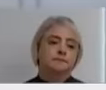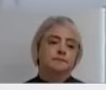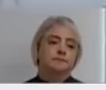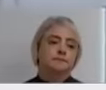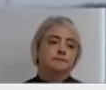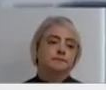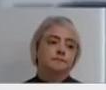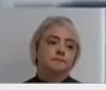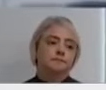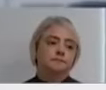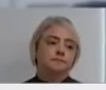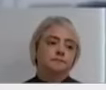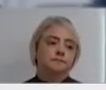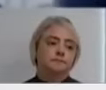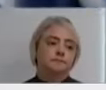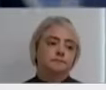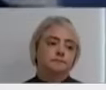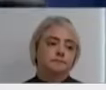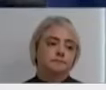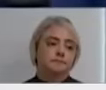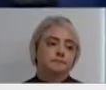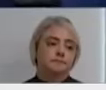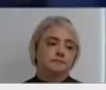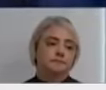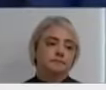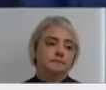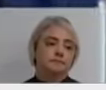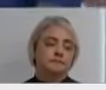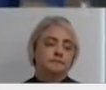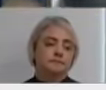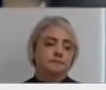pelo governo e representantes da saúde dos estados e